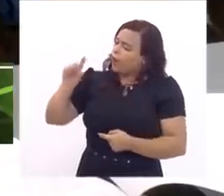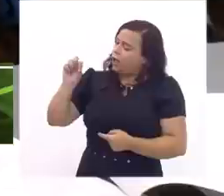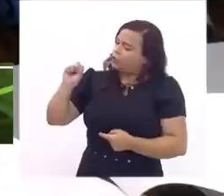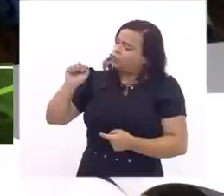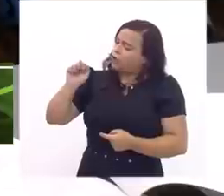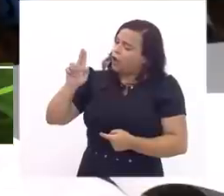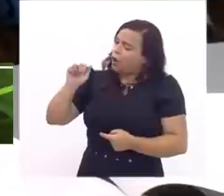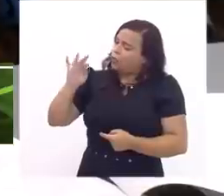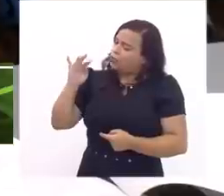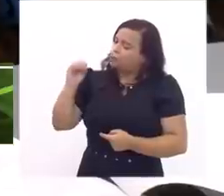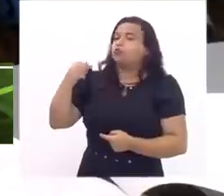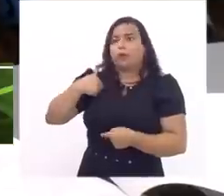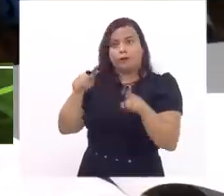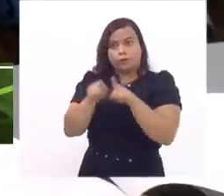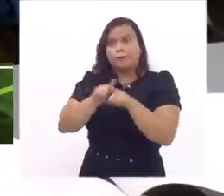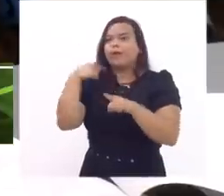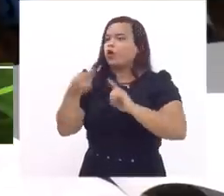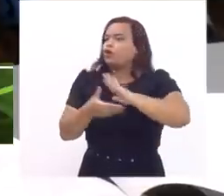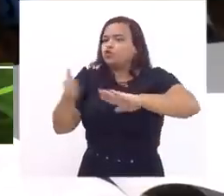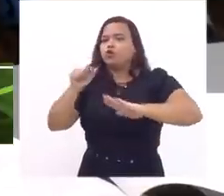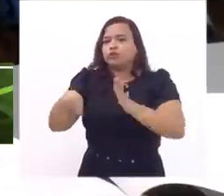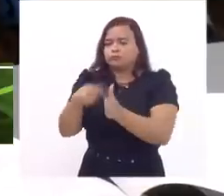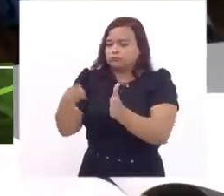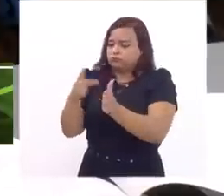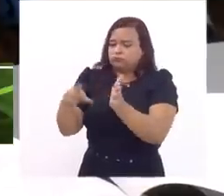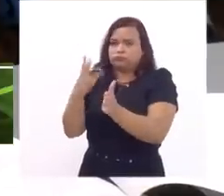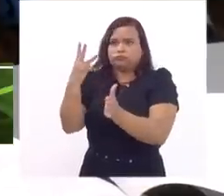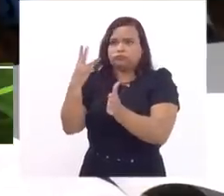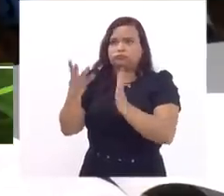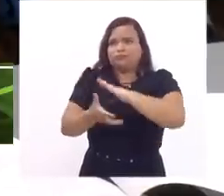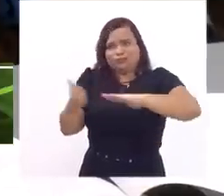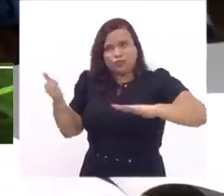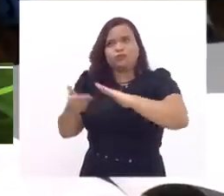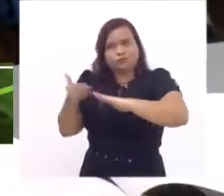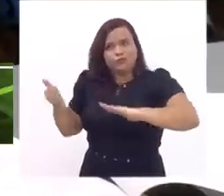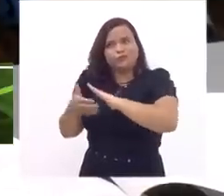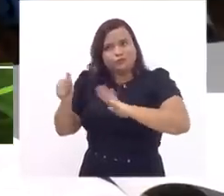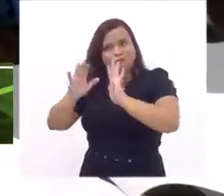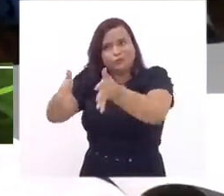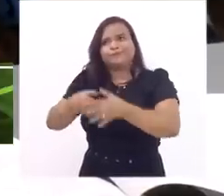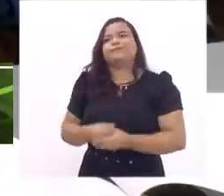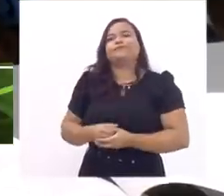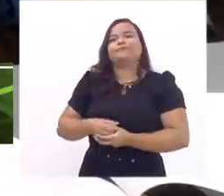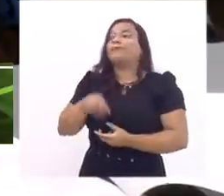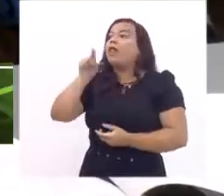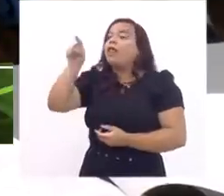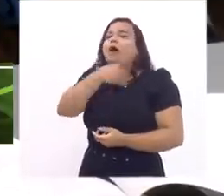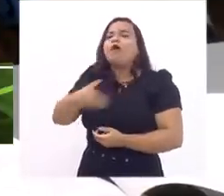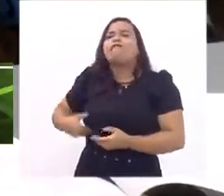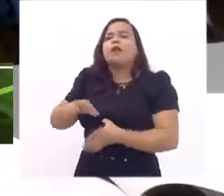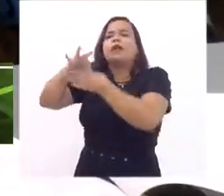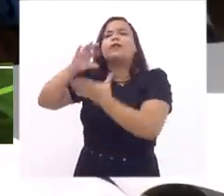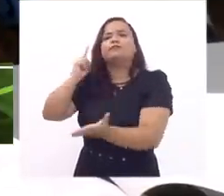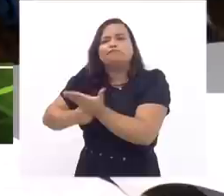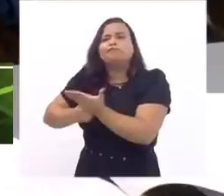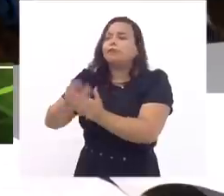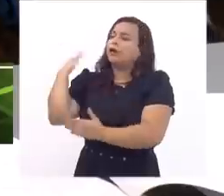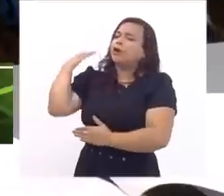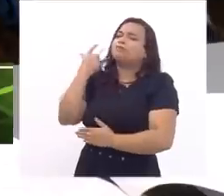esse projeto 3 vezes de pauta. Com o compromisso da liderança do governo de, em